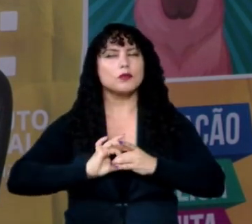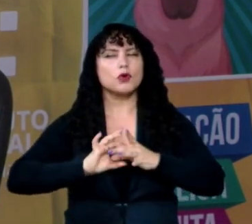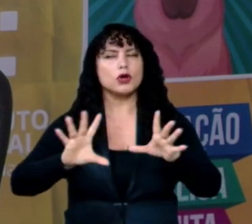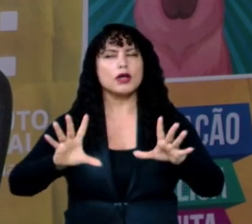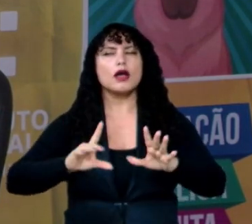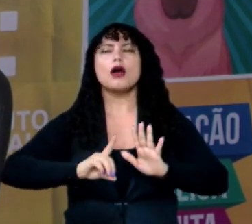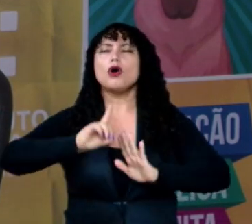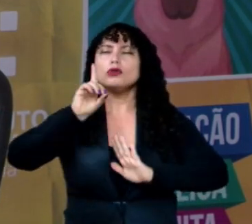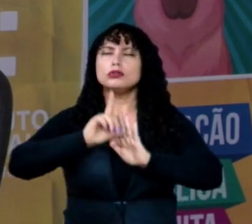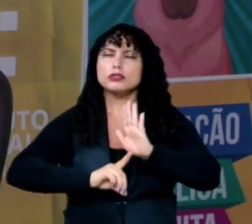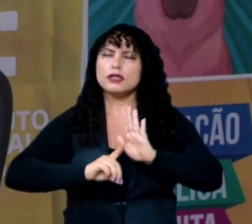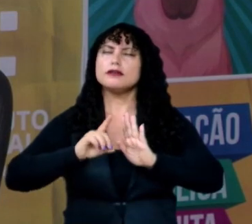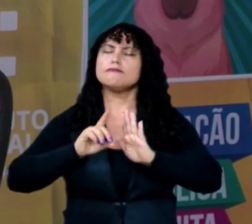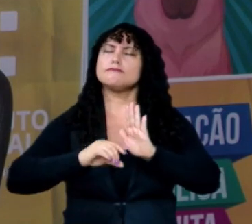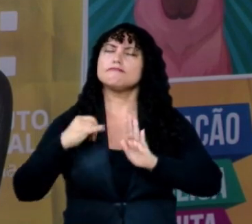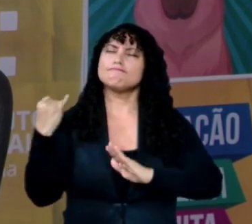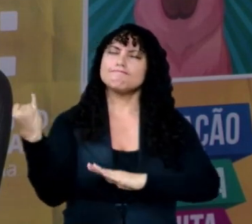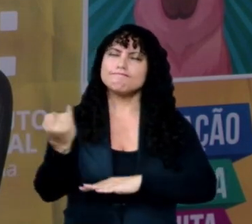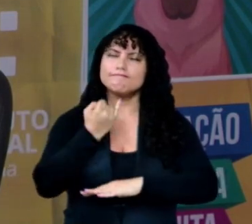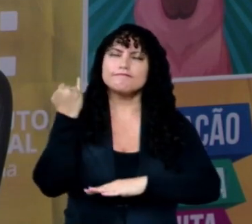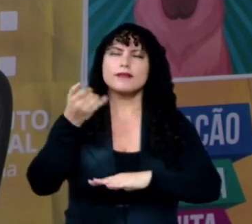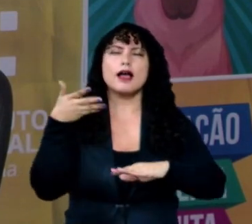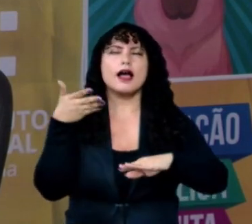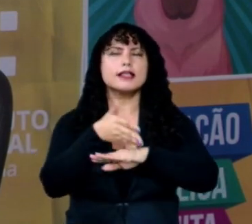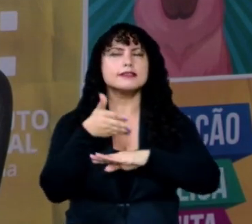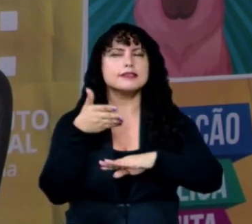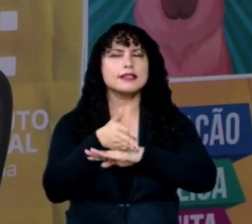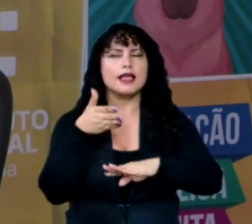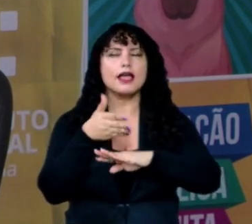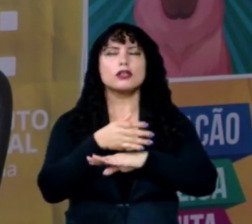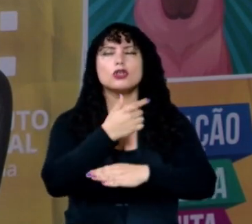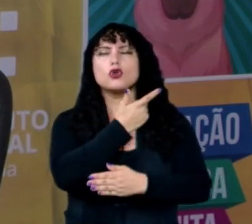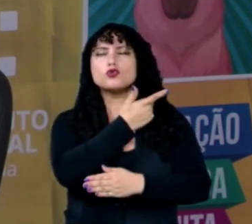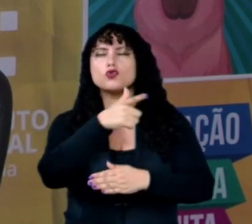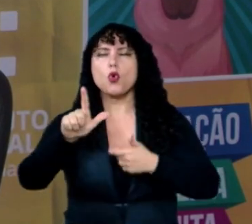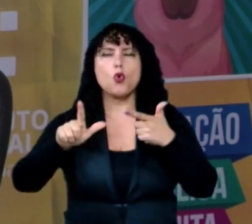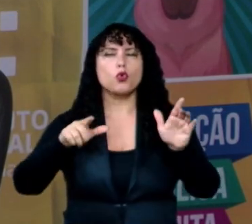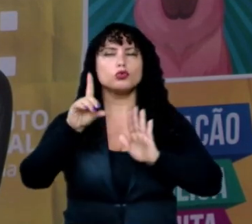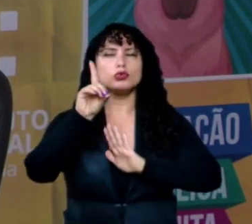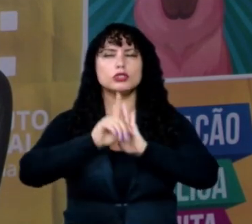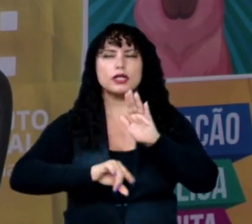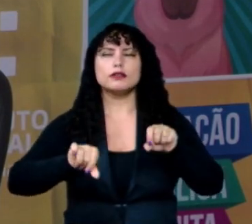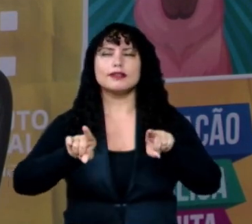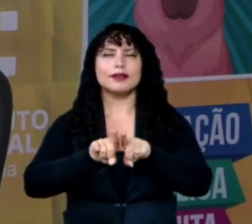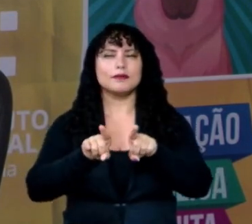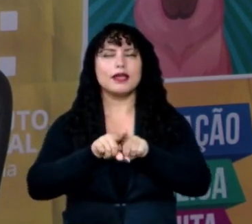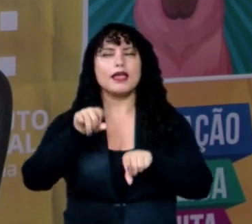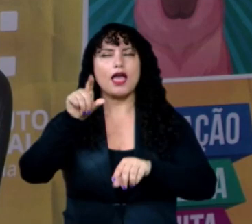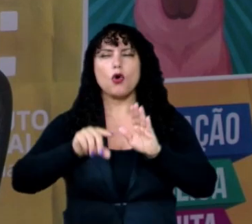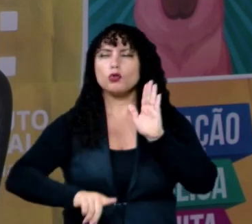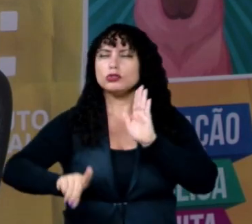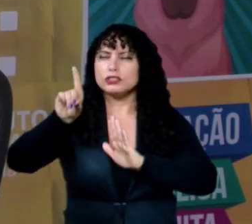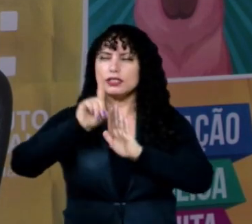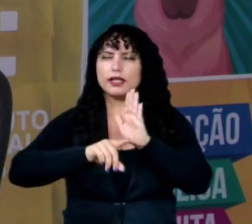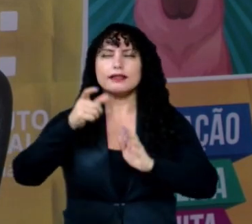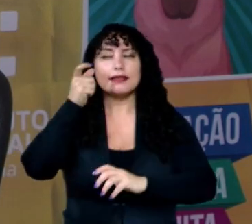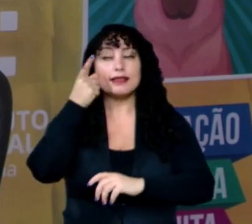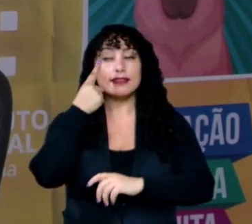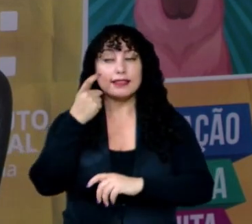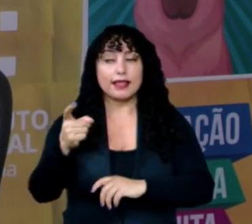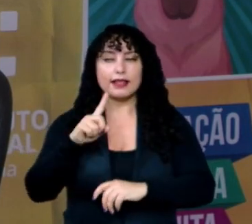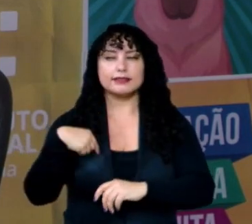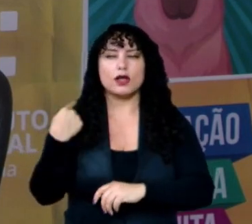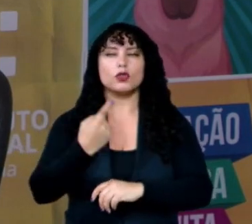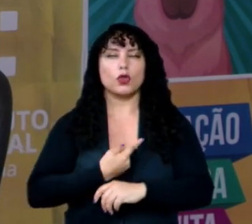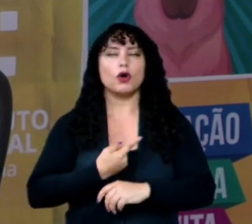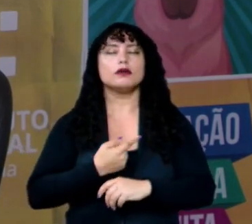aos direitos fundamentais, né, acesso aos demais direitos. Então, é um direito que interessa a todos nós,